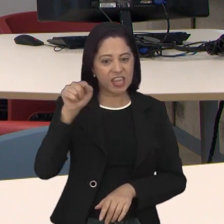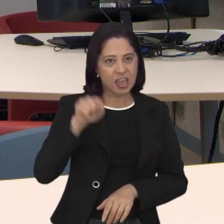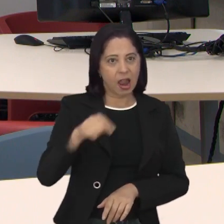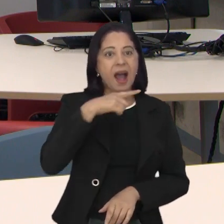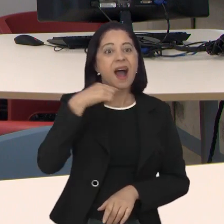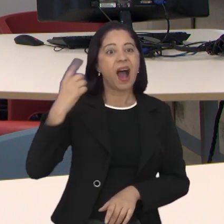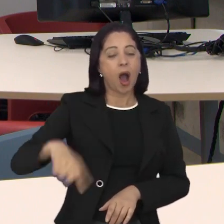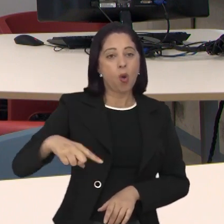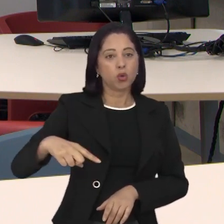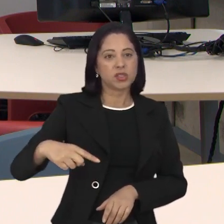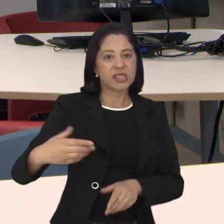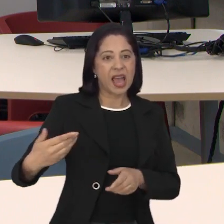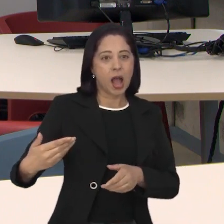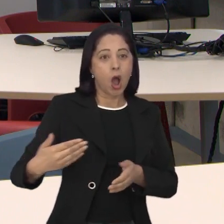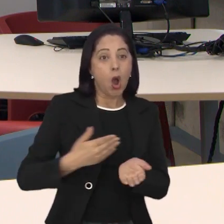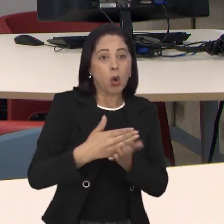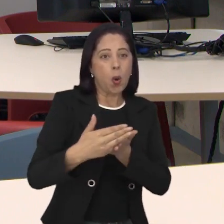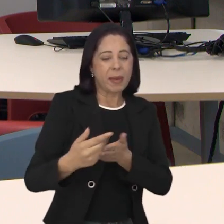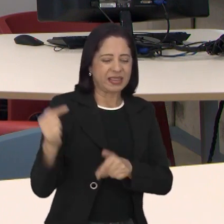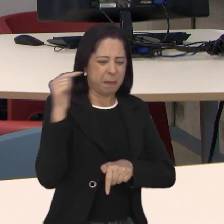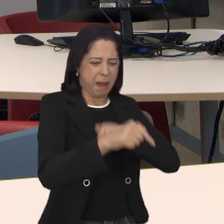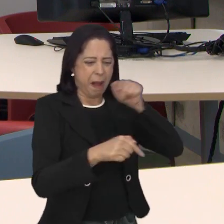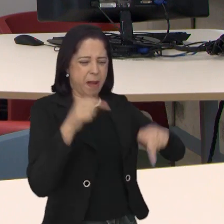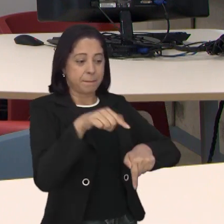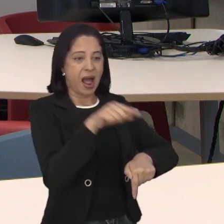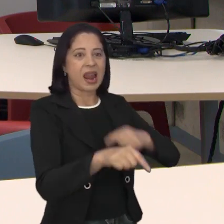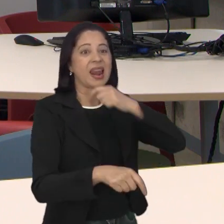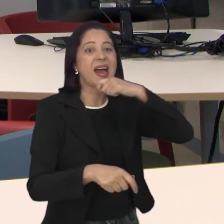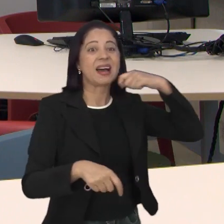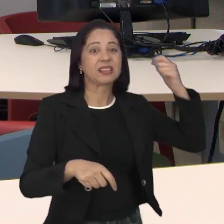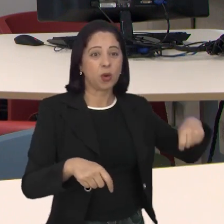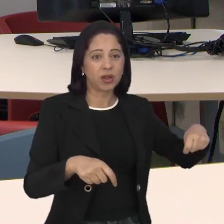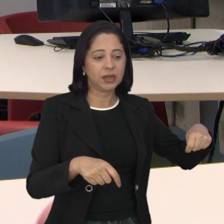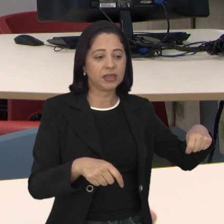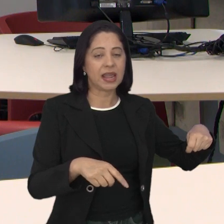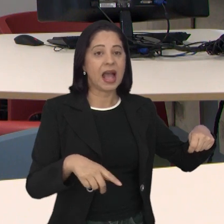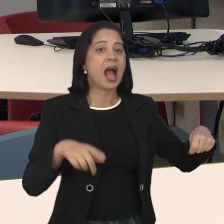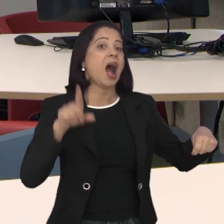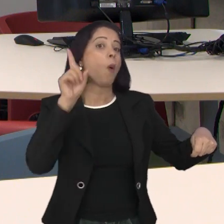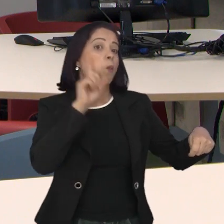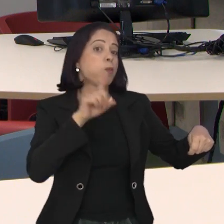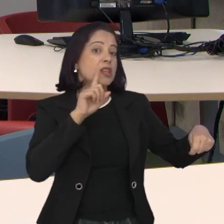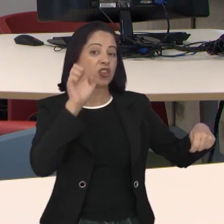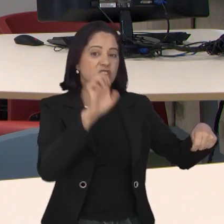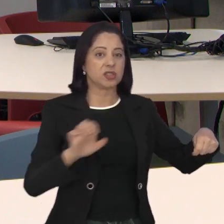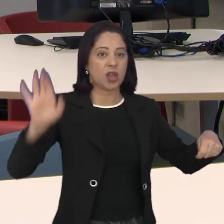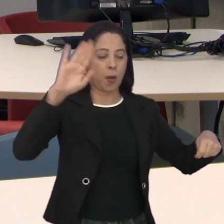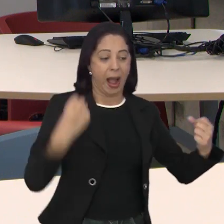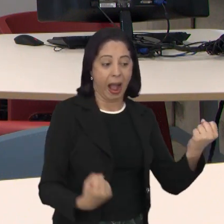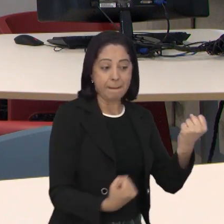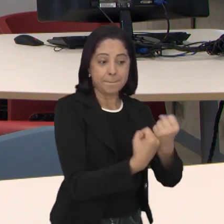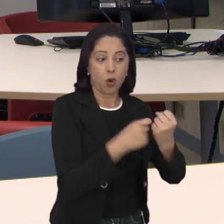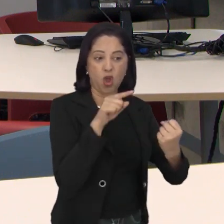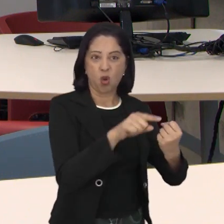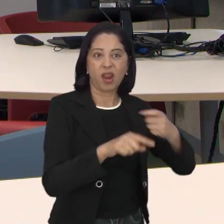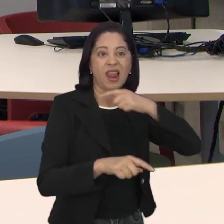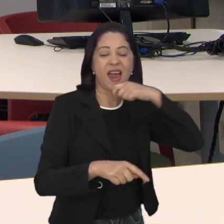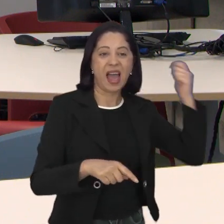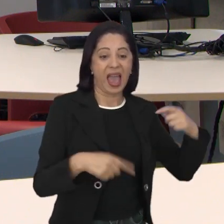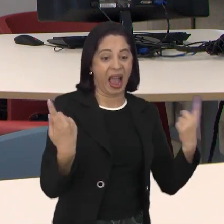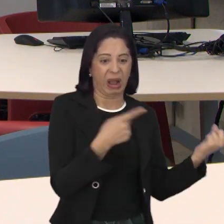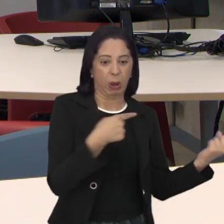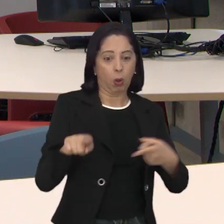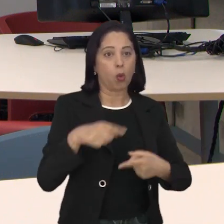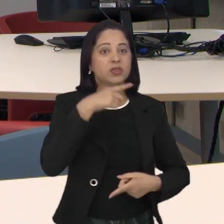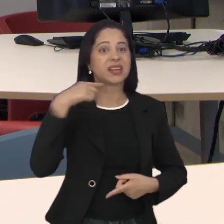Rússia entra numa guerra na Ucrânia se envolve numa guerra na Ucrânia e isso leva Estados Unidos e União Europeia a promoverem um embargo